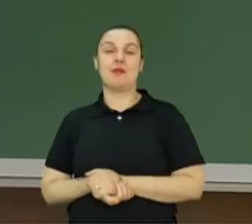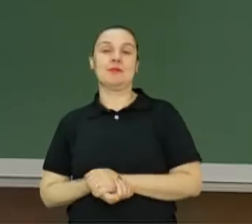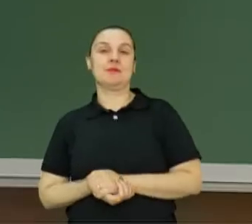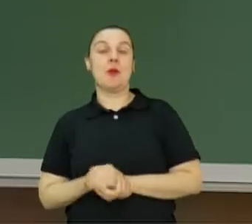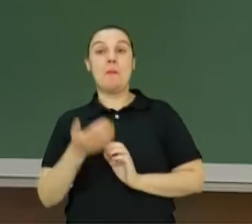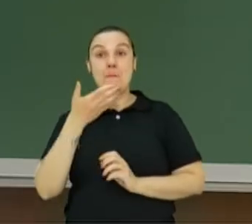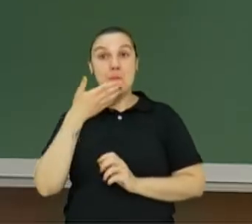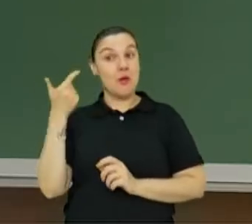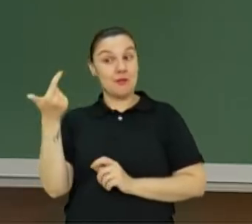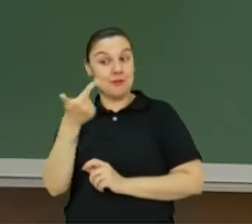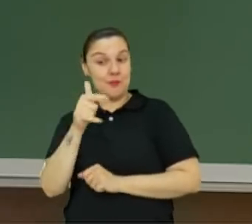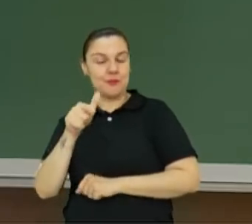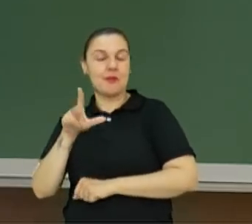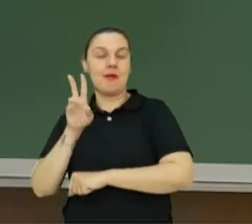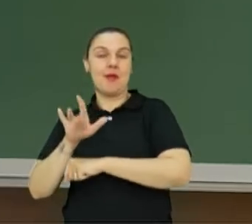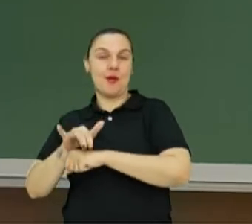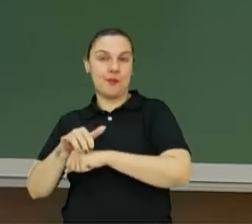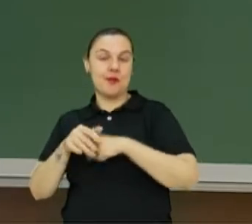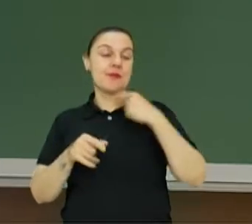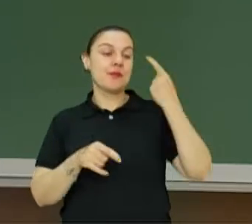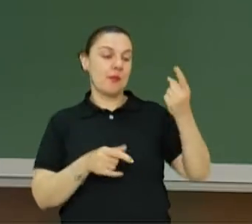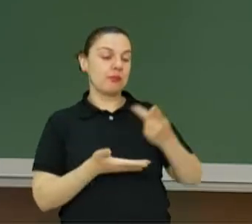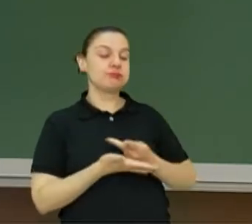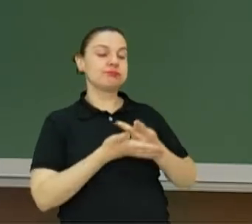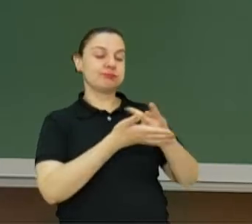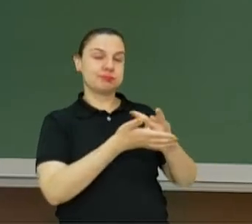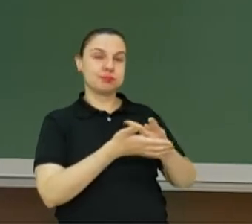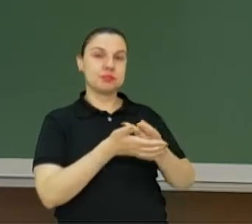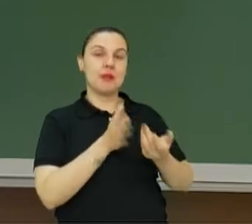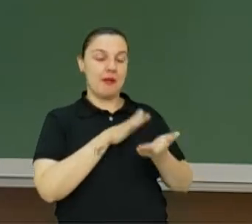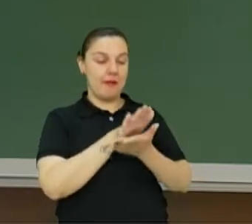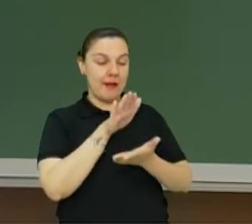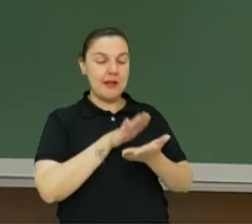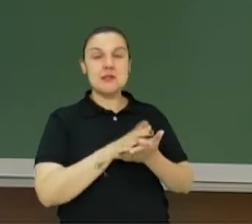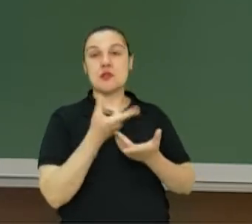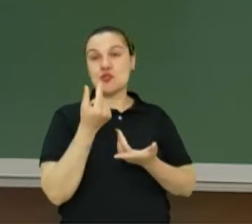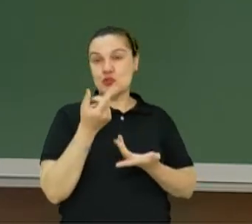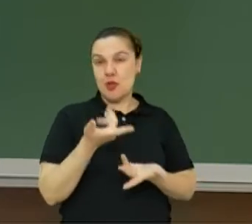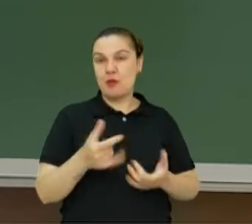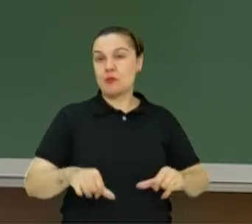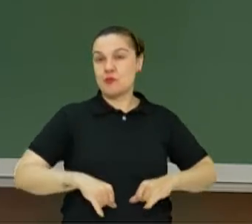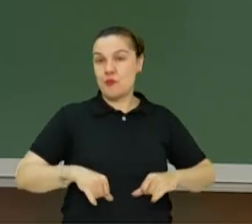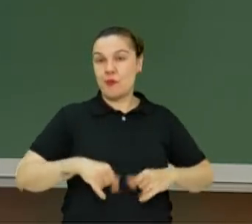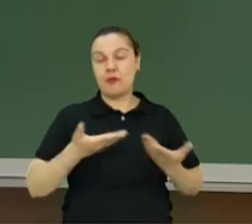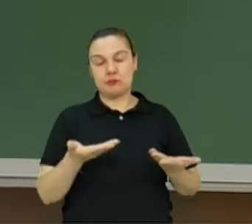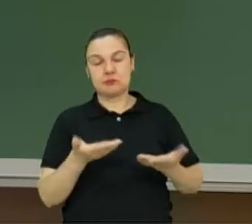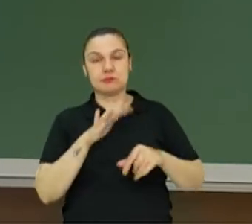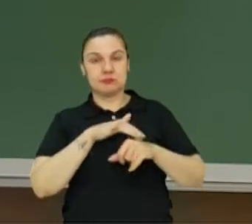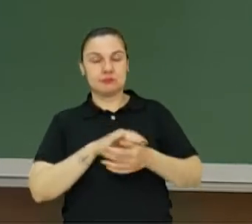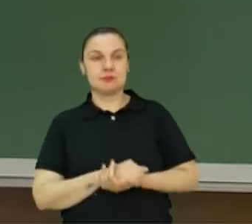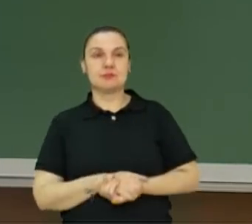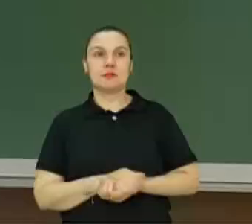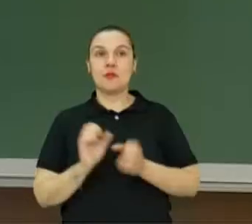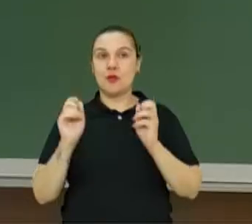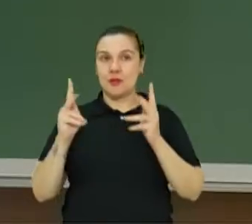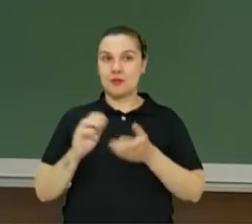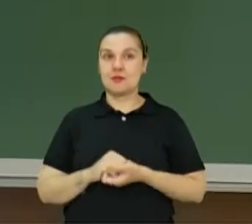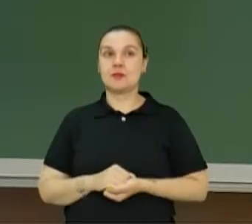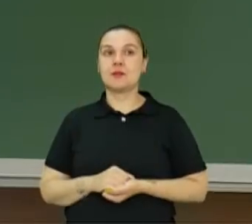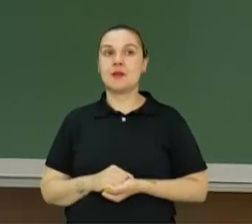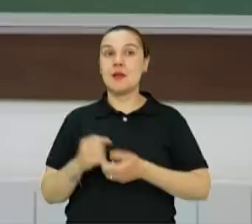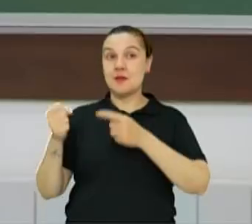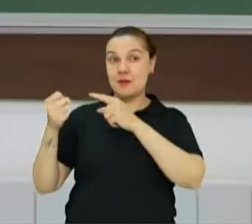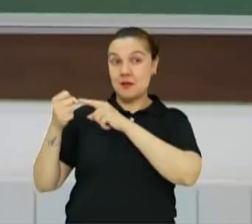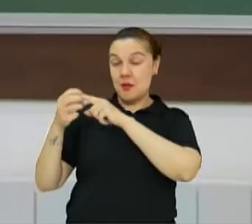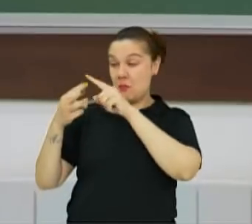ter a doença do que ter, né, e depois ter que ficar gastando com ela, sofrendo com ela, certo?